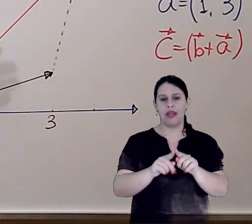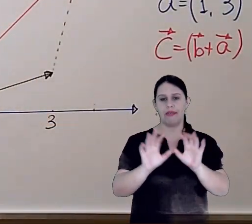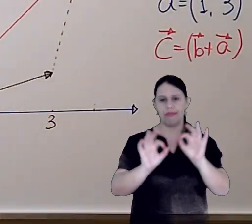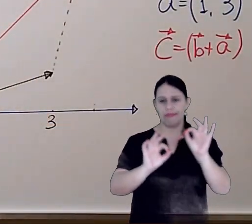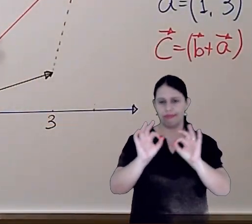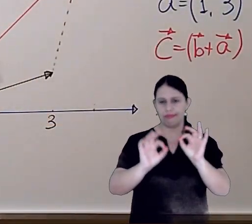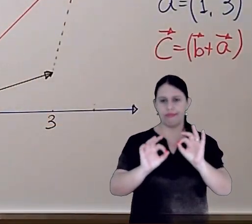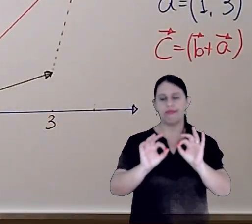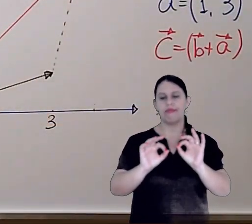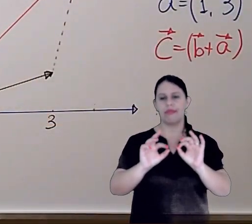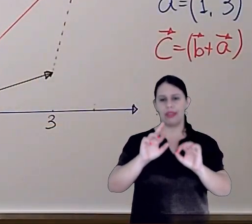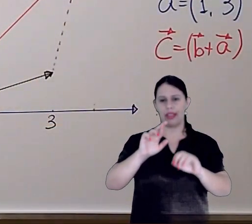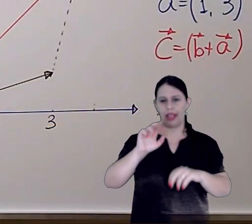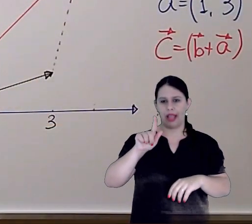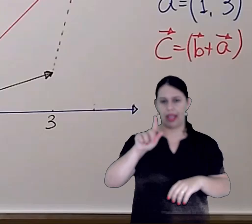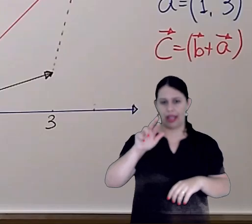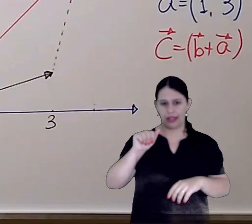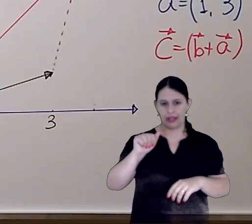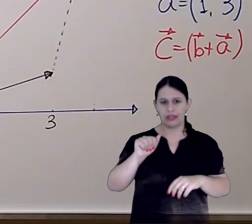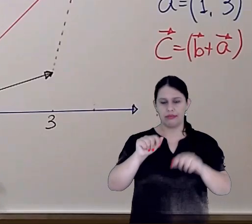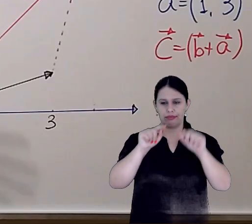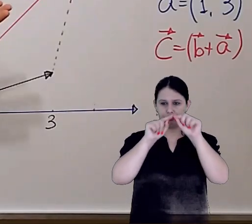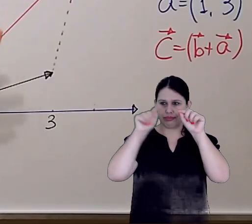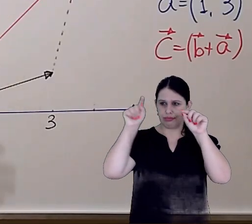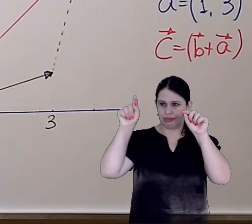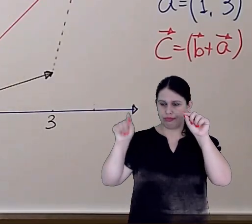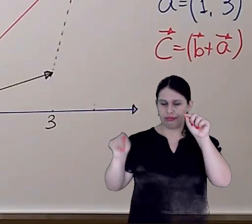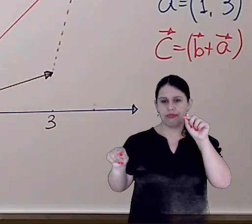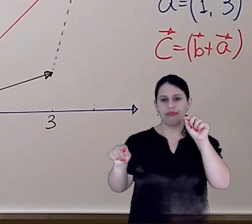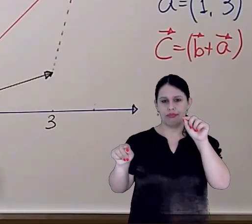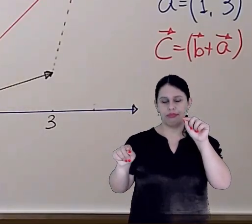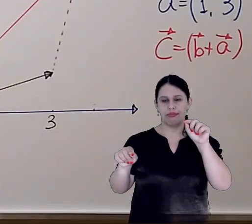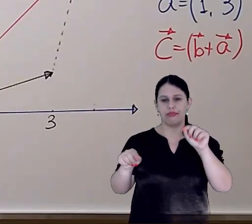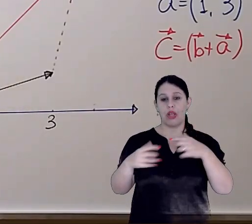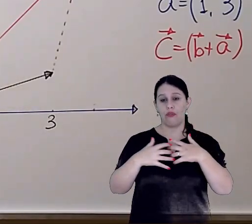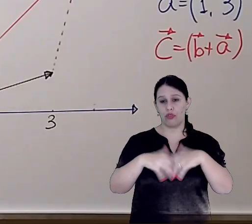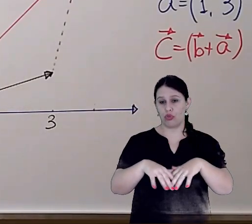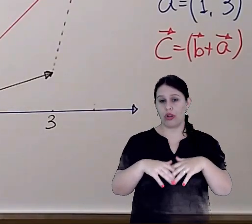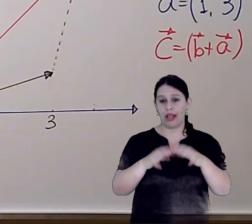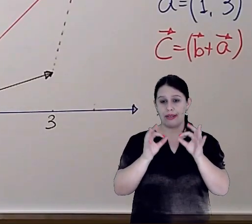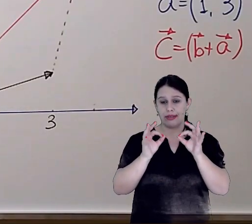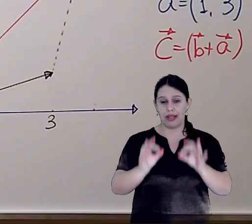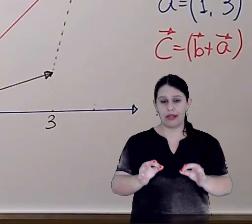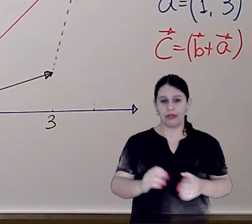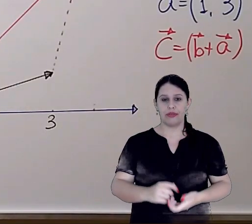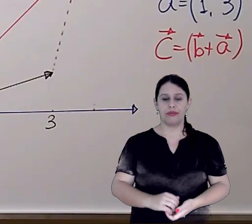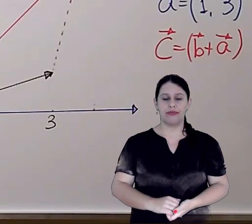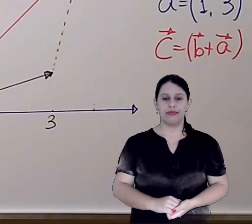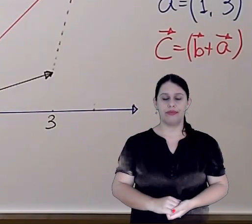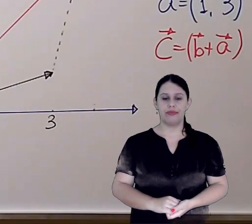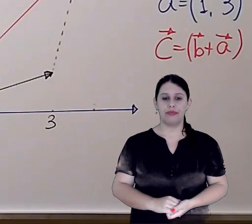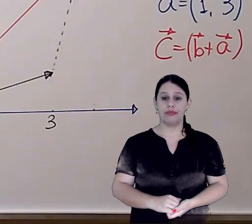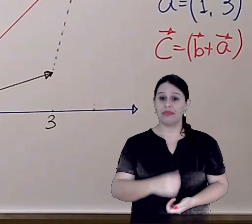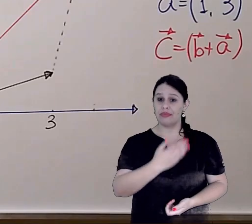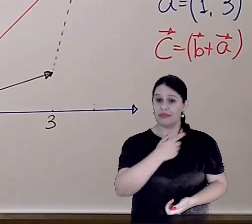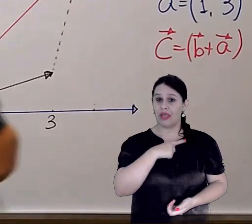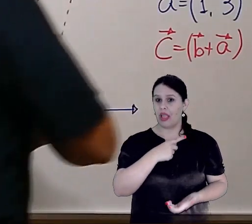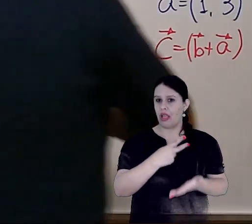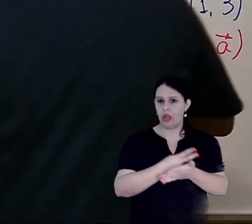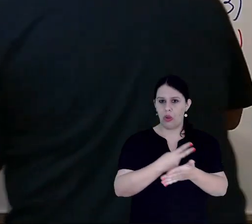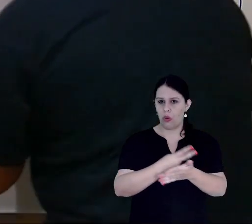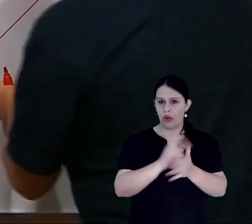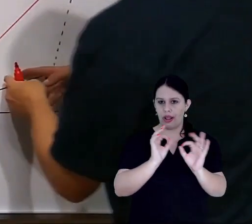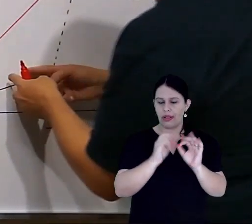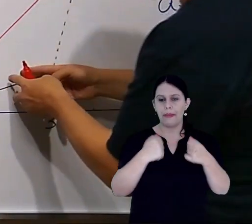gente já Definiu ela Um pouquinho atrás Se a gente não errou em nada Tem que funcionar Legal? Eu poderia